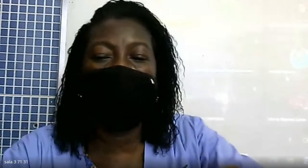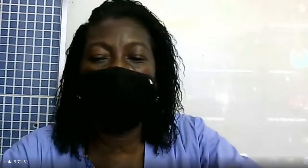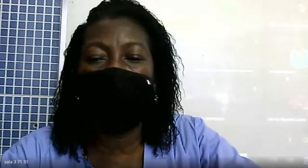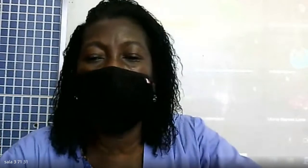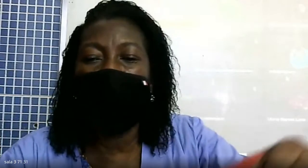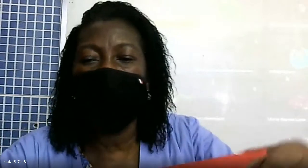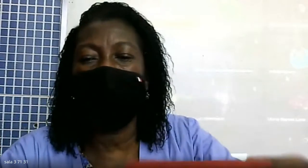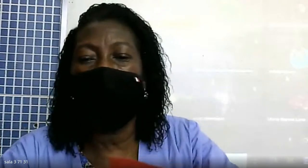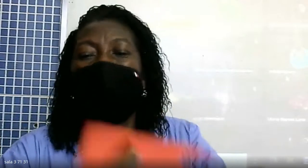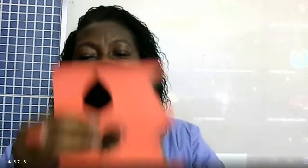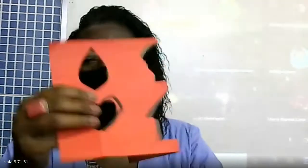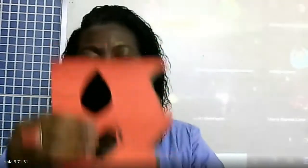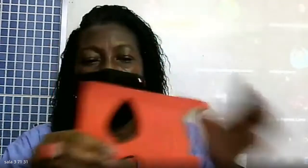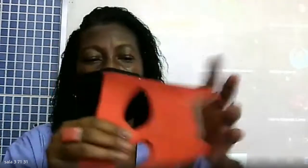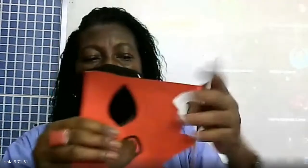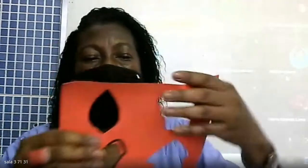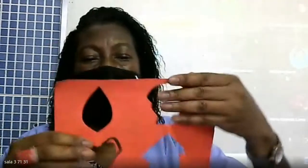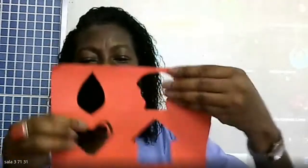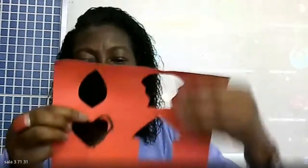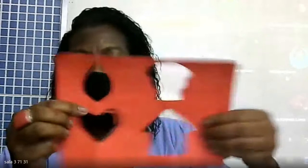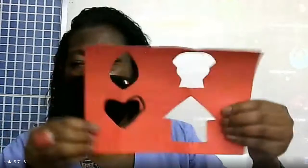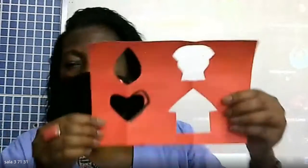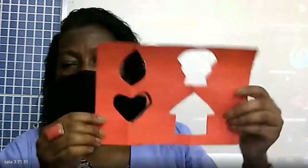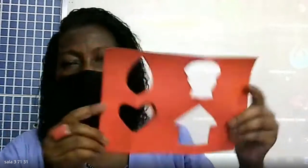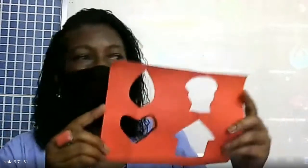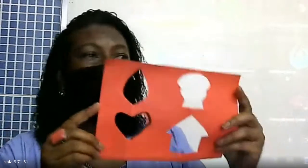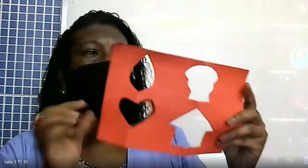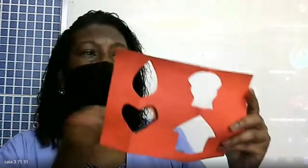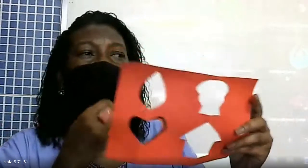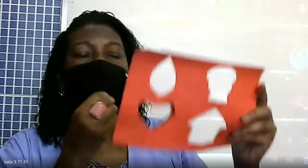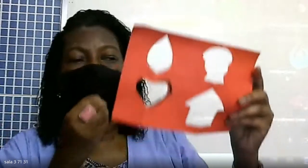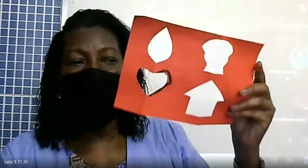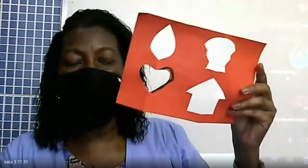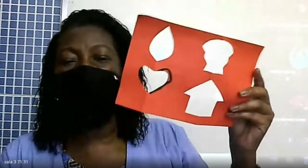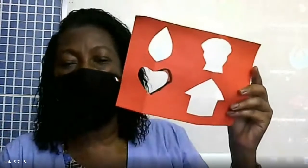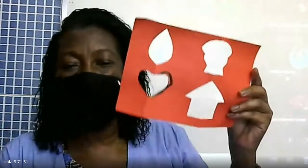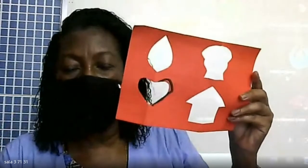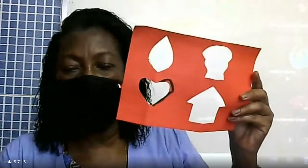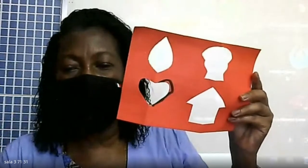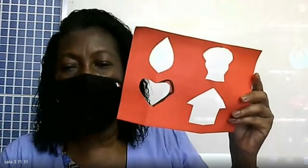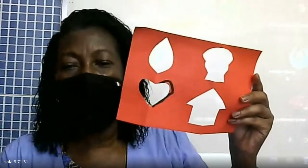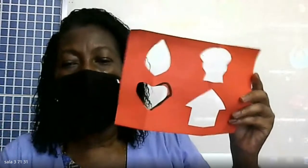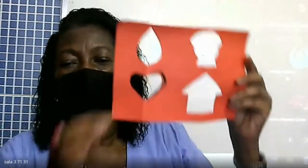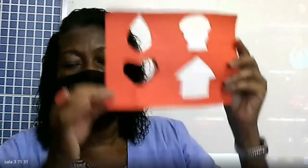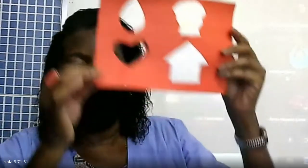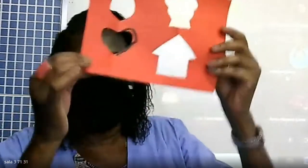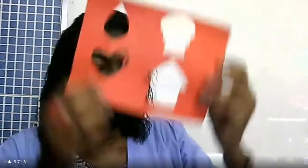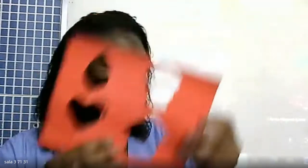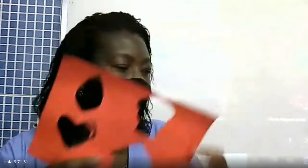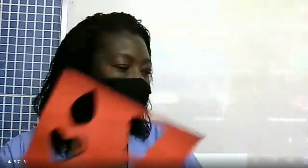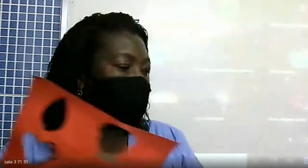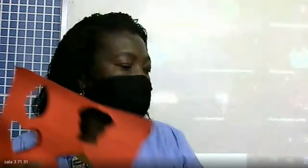Quem tem dificuldade, né? É só desenhar primeiro. Tá. Aí depois que eu fiz isso, eu